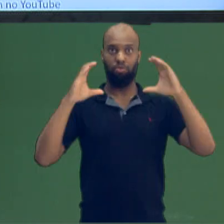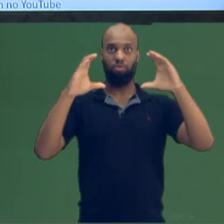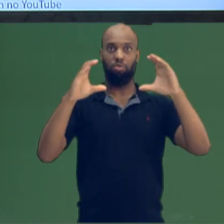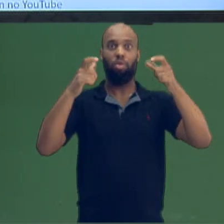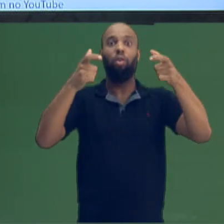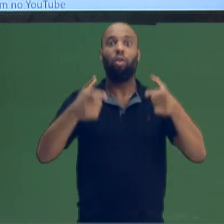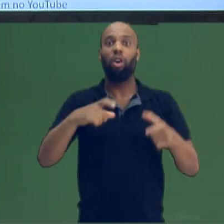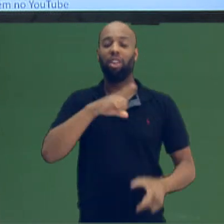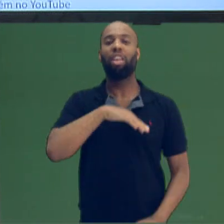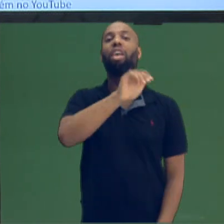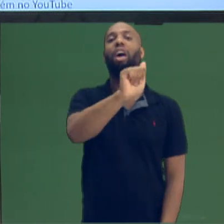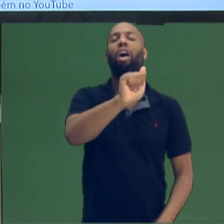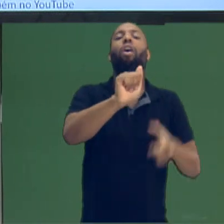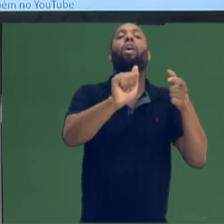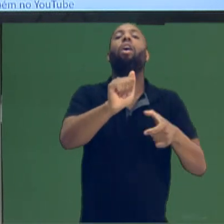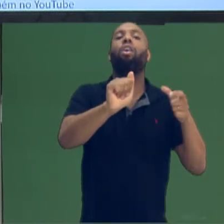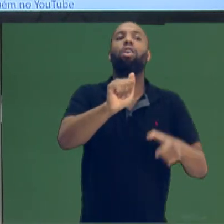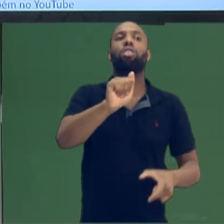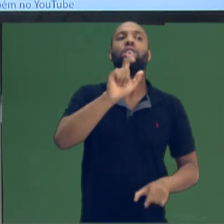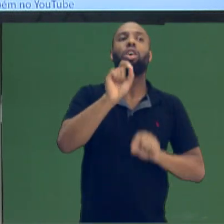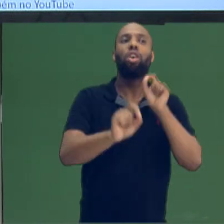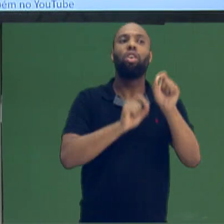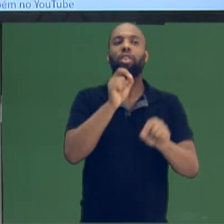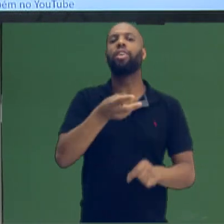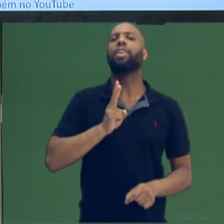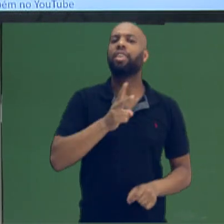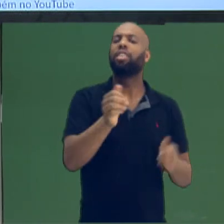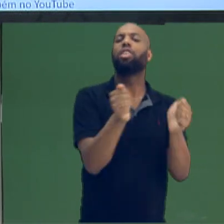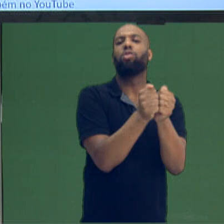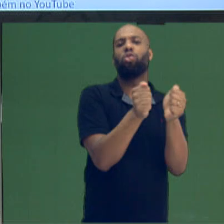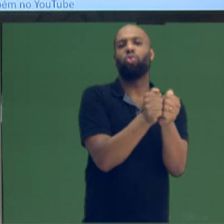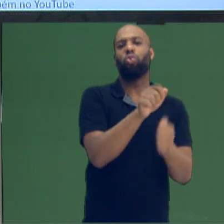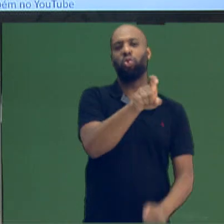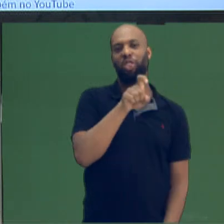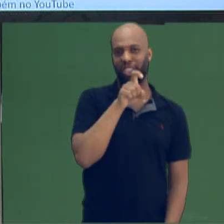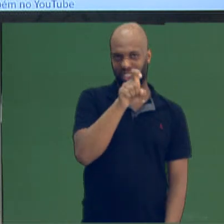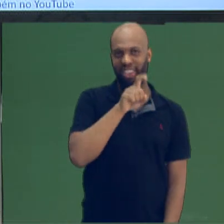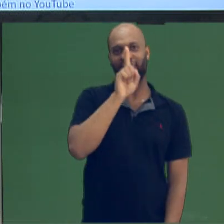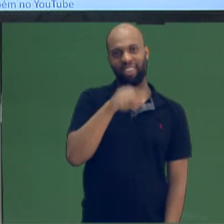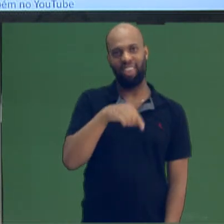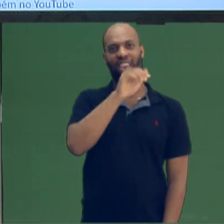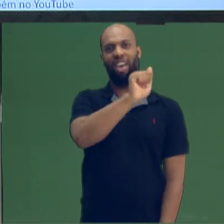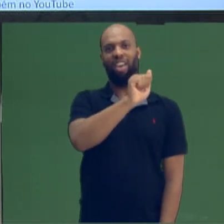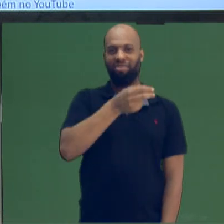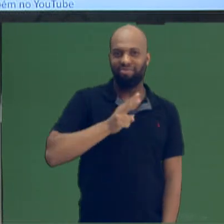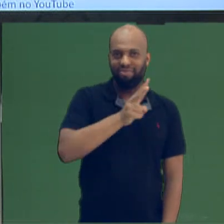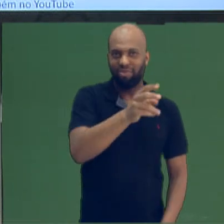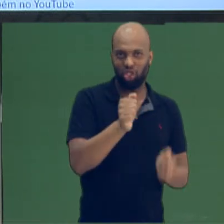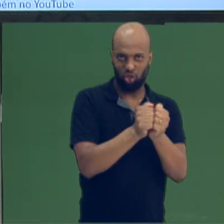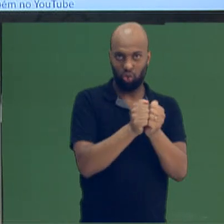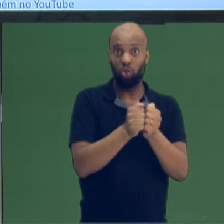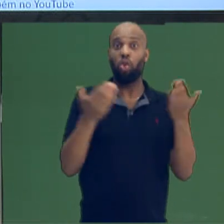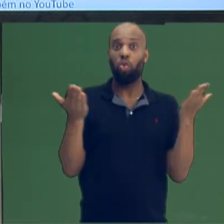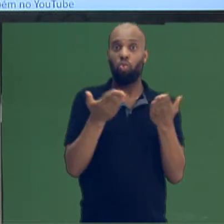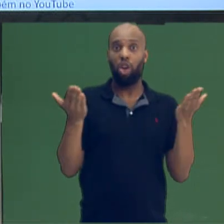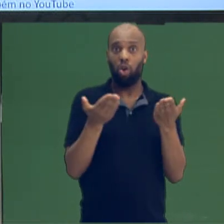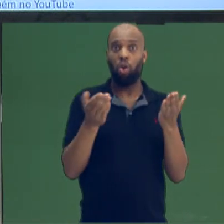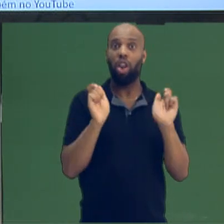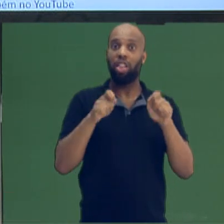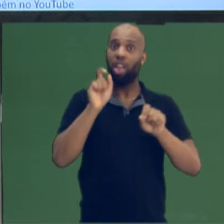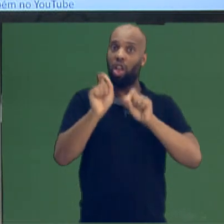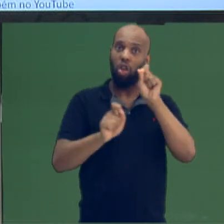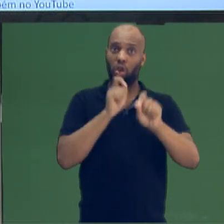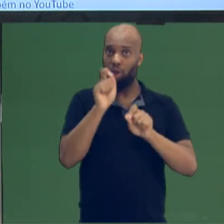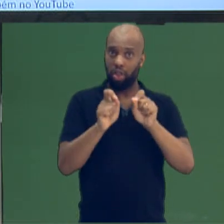aparece o nosso coeficiente angular? Ele é o termo que está sempre junto com o x, tá certo? Então, agora a gente pode substituir, então, no